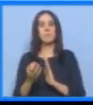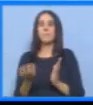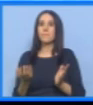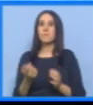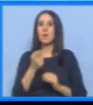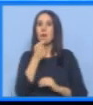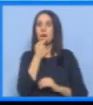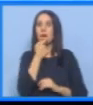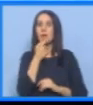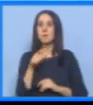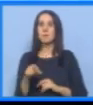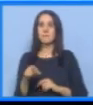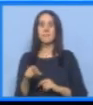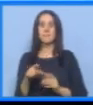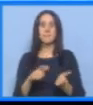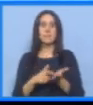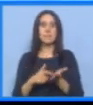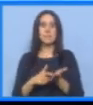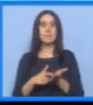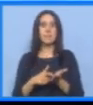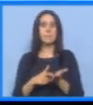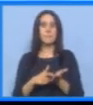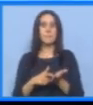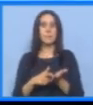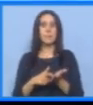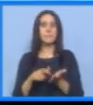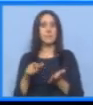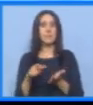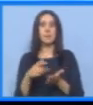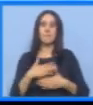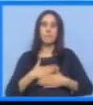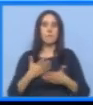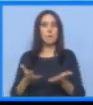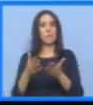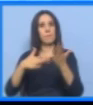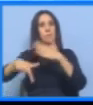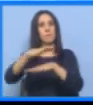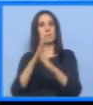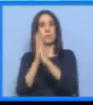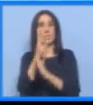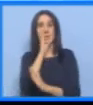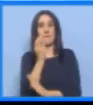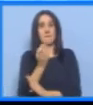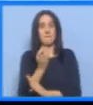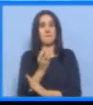é preciso incentivar essa devoção no povo de Deus para que também